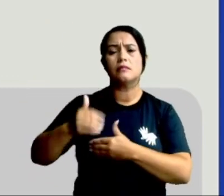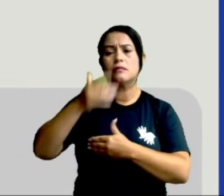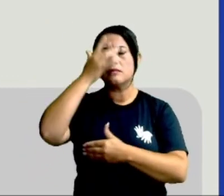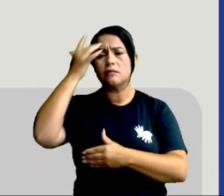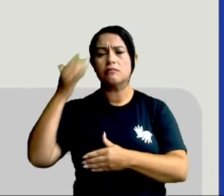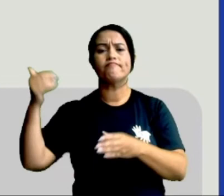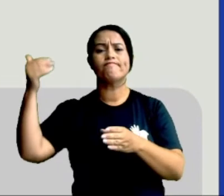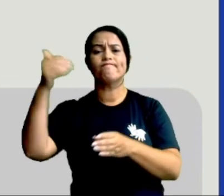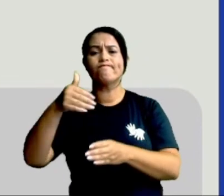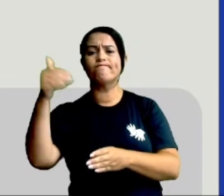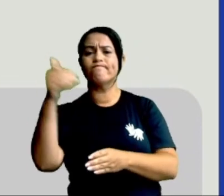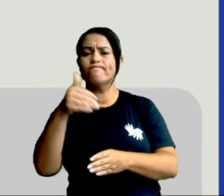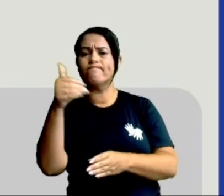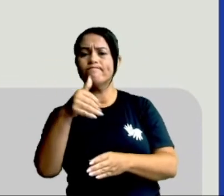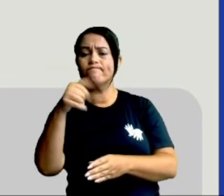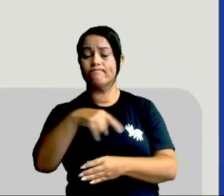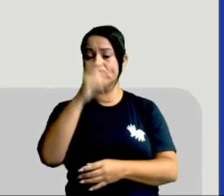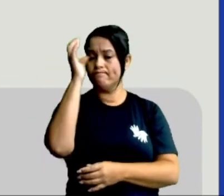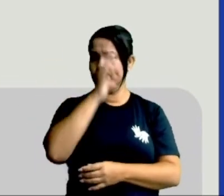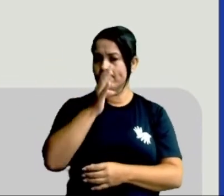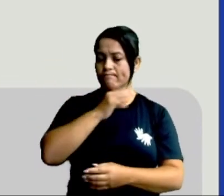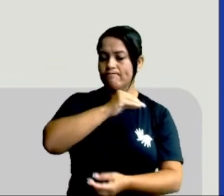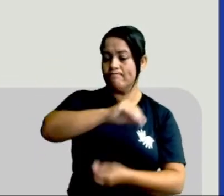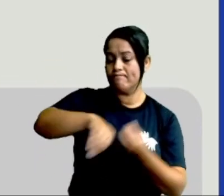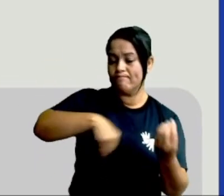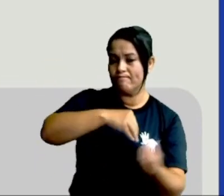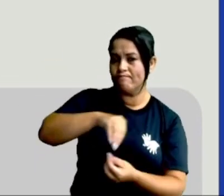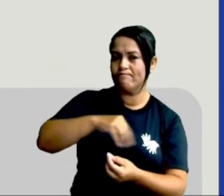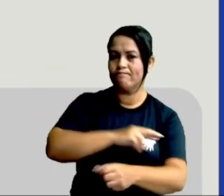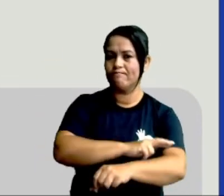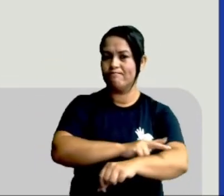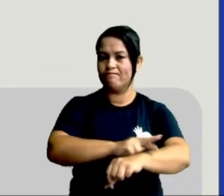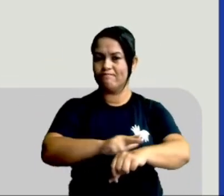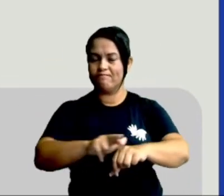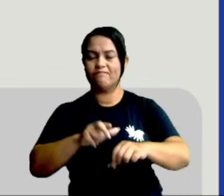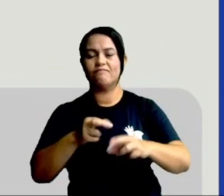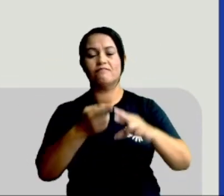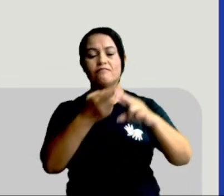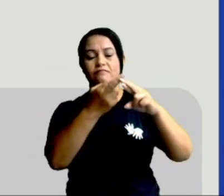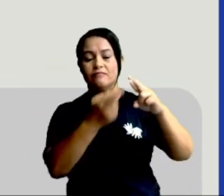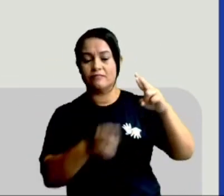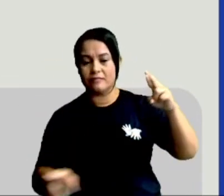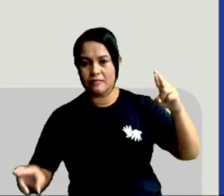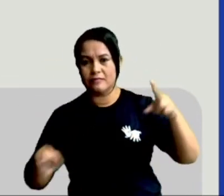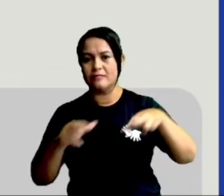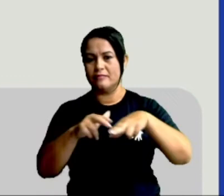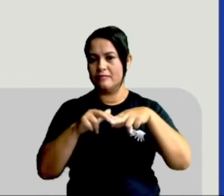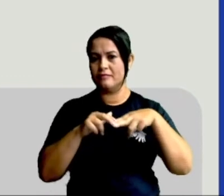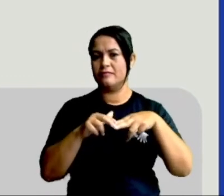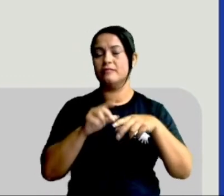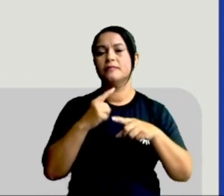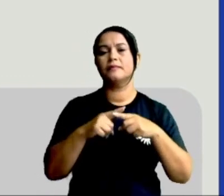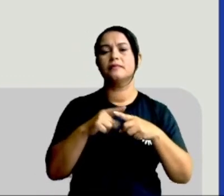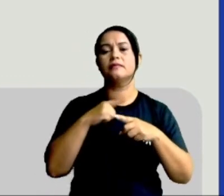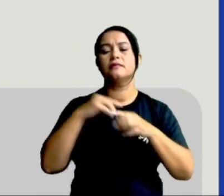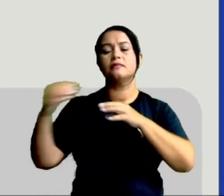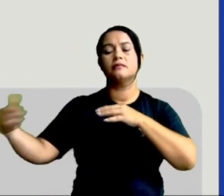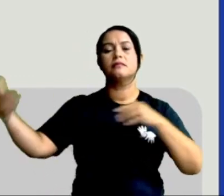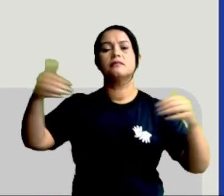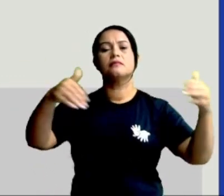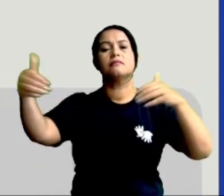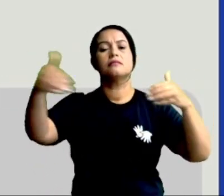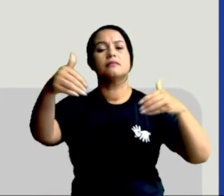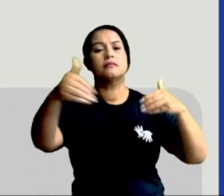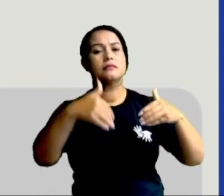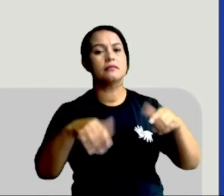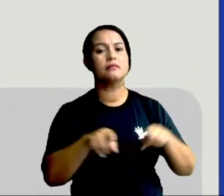migratórios que encontramos no nosso país. Essas diversas religiões, devido a isso, a essa migração,